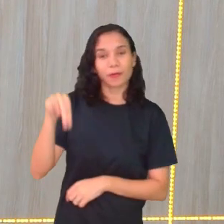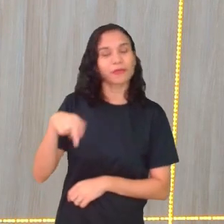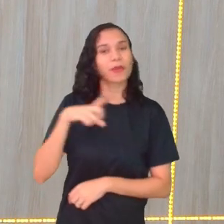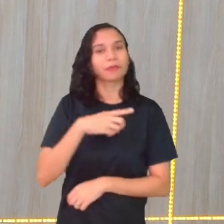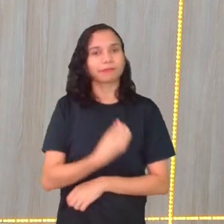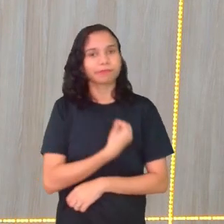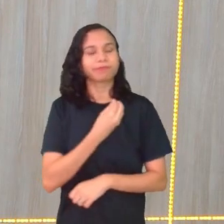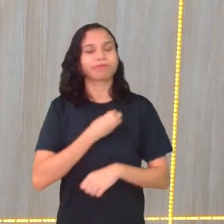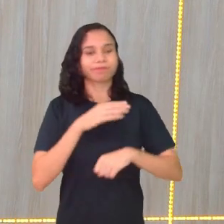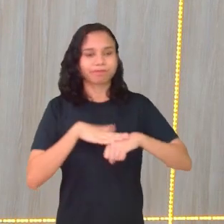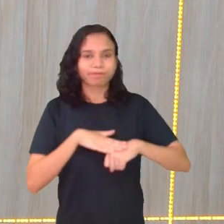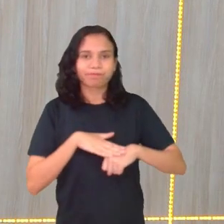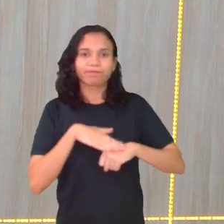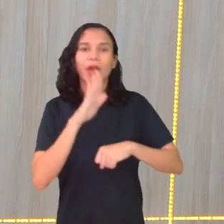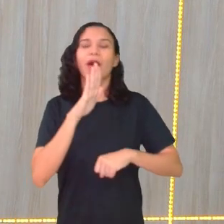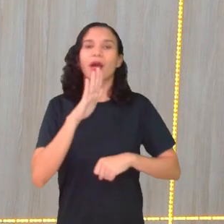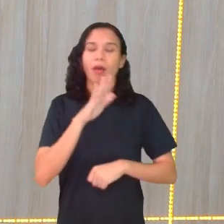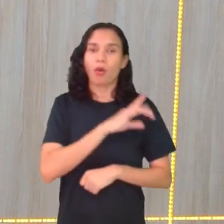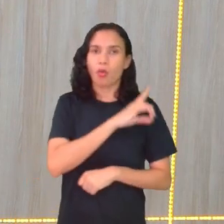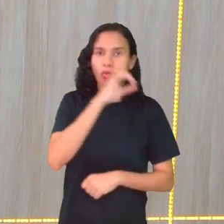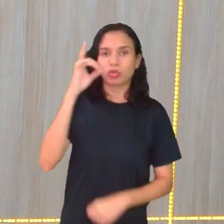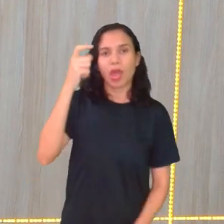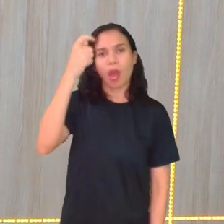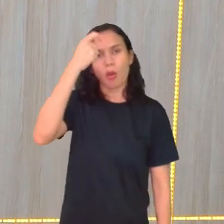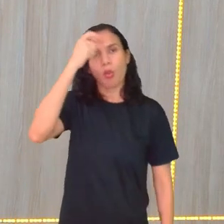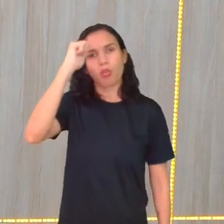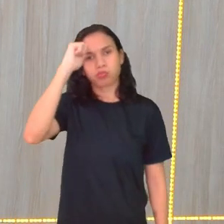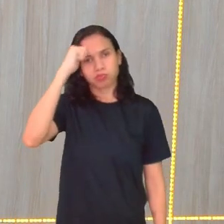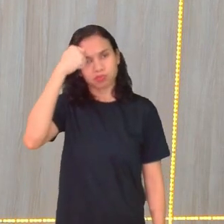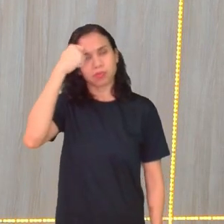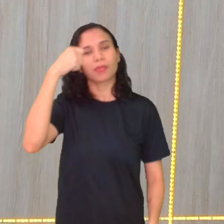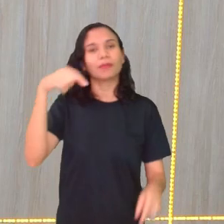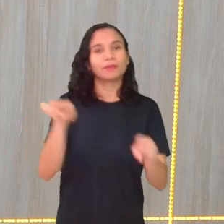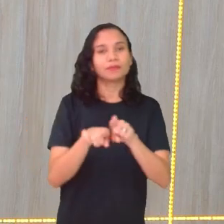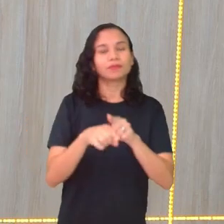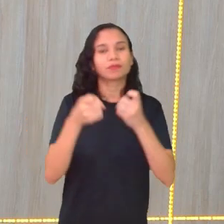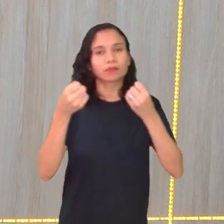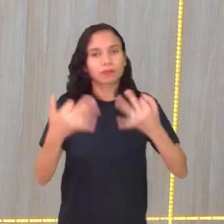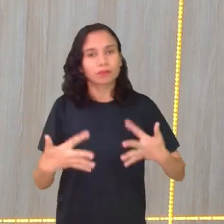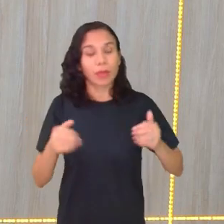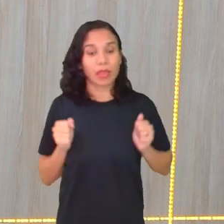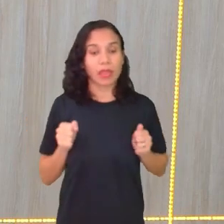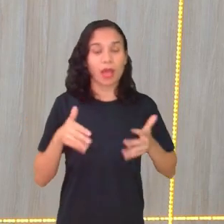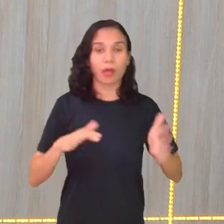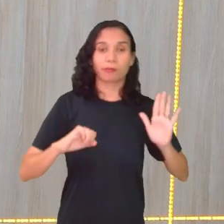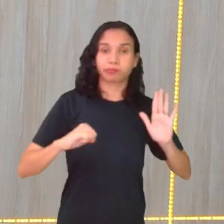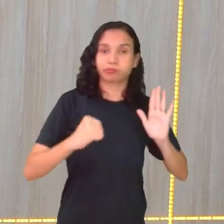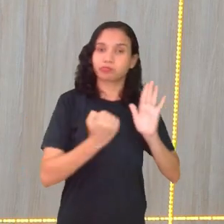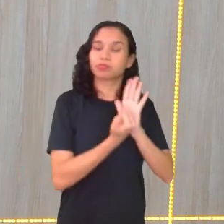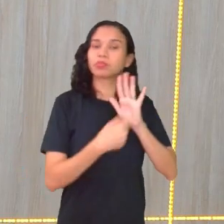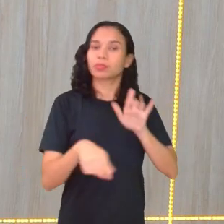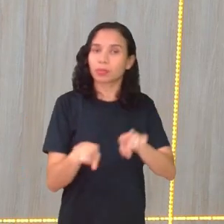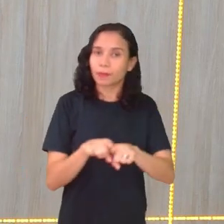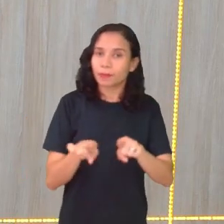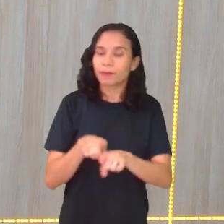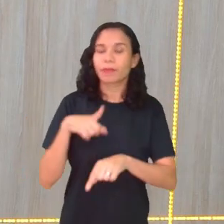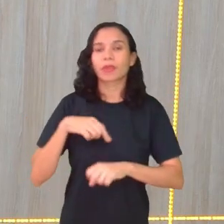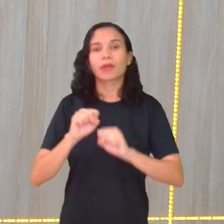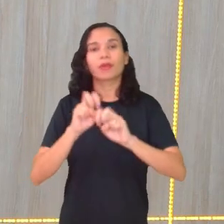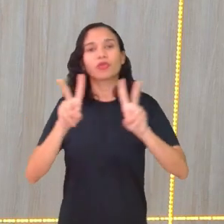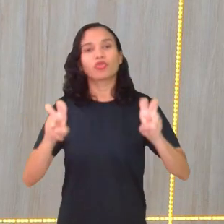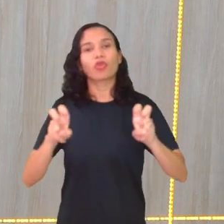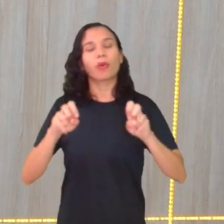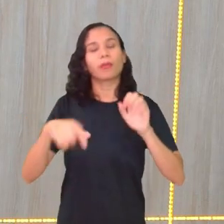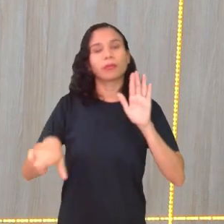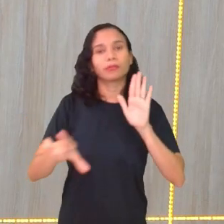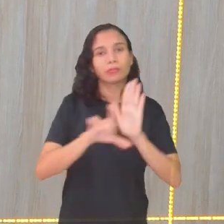cada vez mais o Dia da Consciência Negra, falar sobre ações afirmativas, falar a respeito da importância de leis